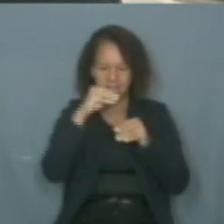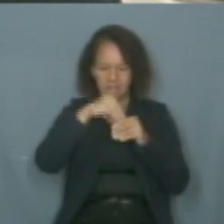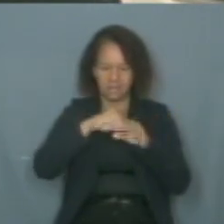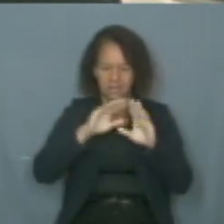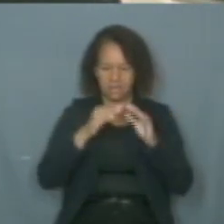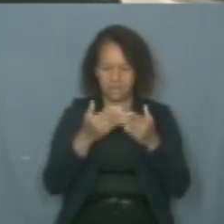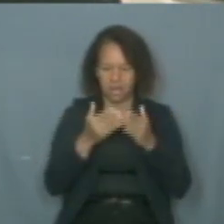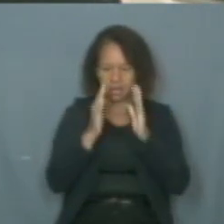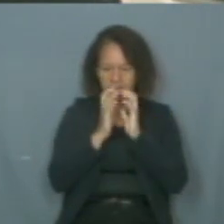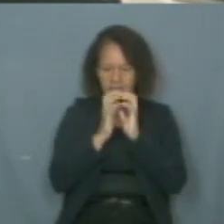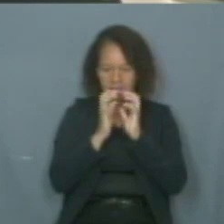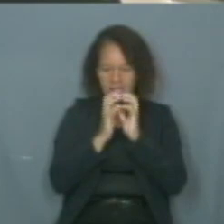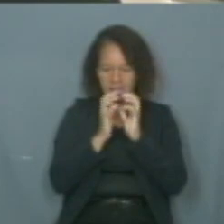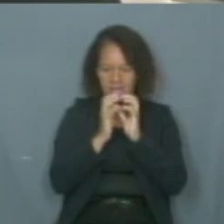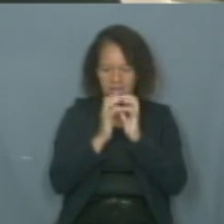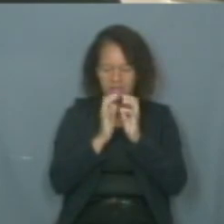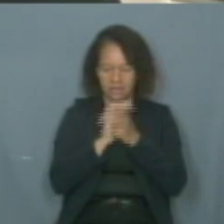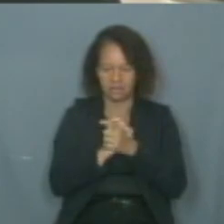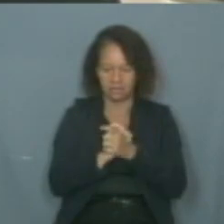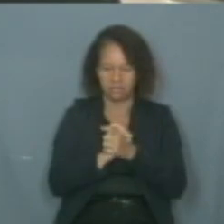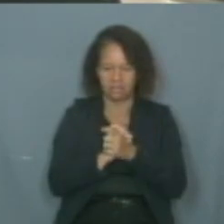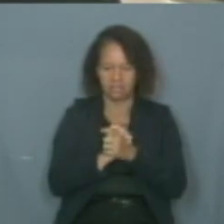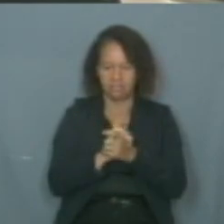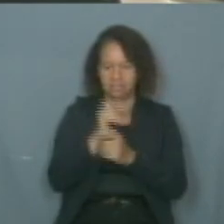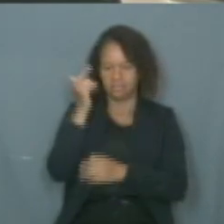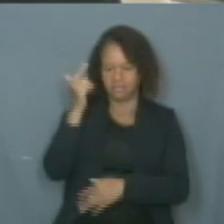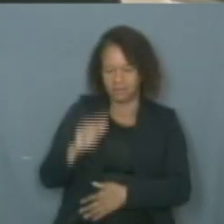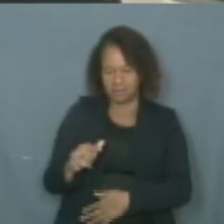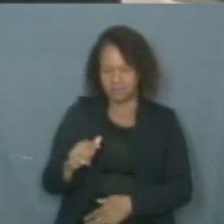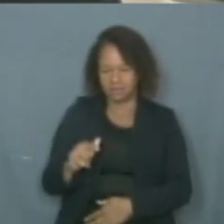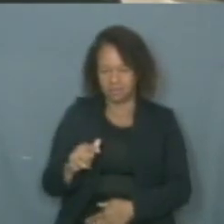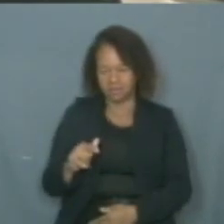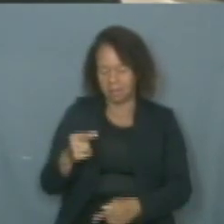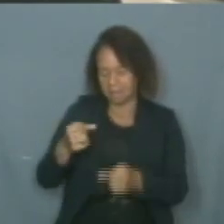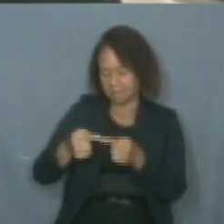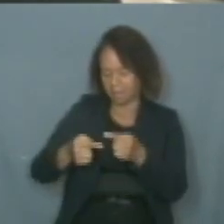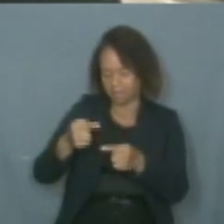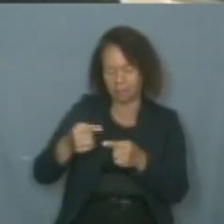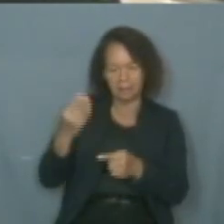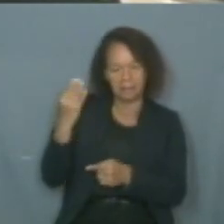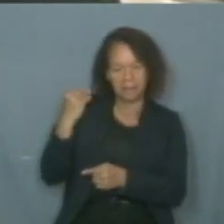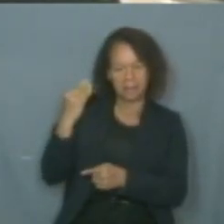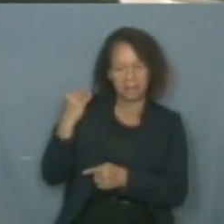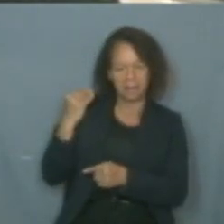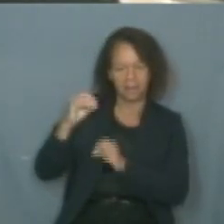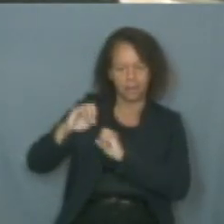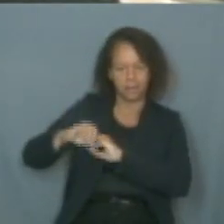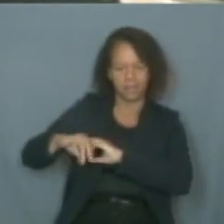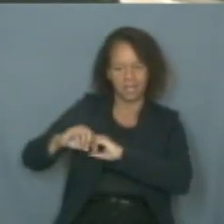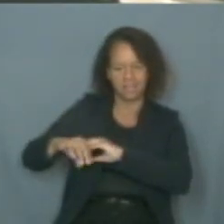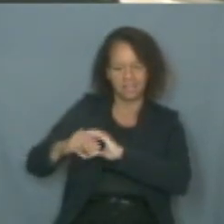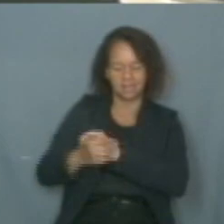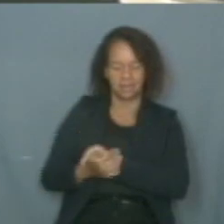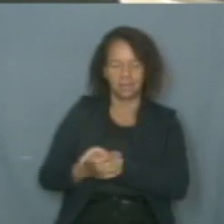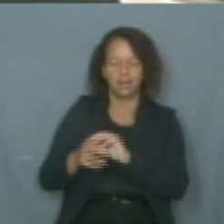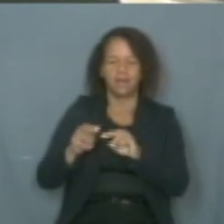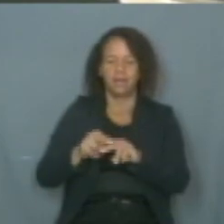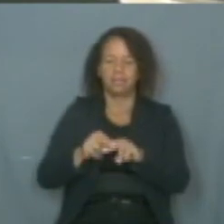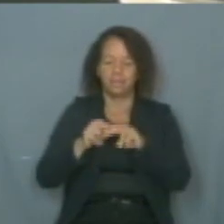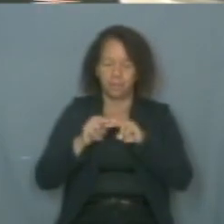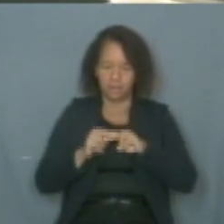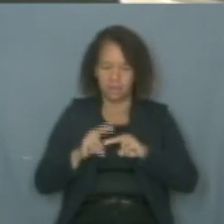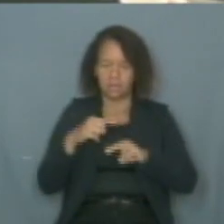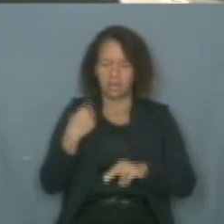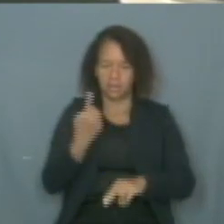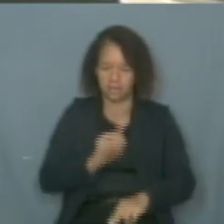do Recife é, mais uma vez, politizar a educação. Por isso que a